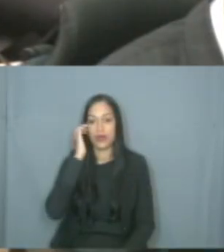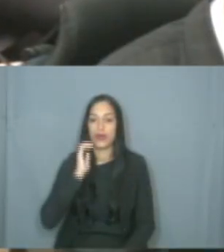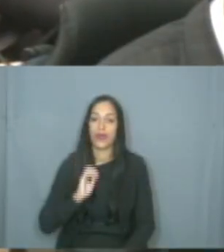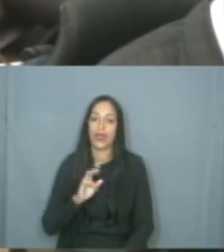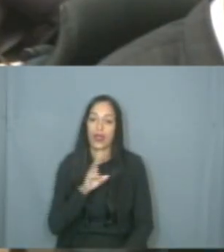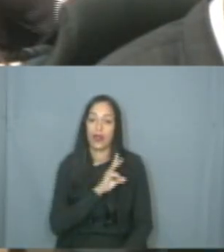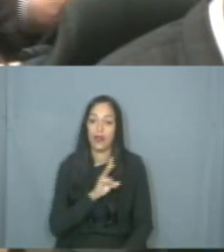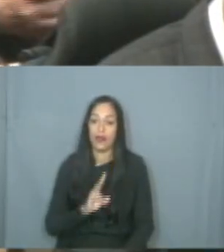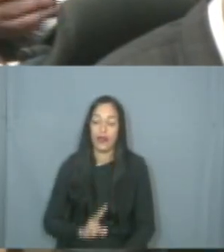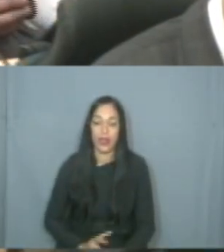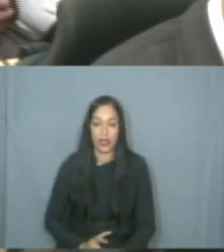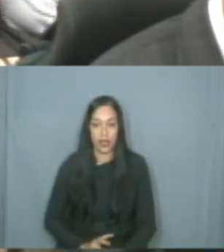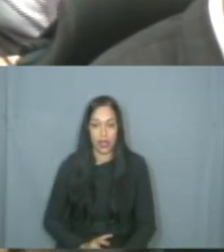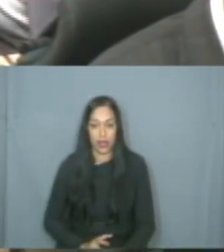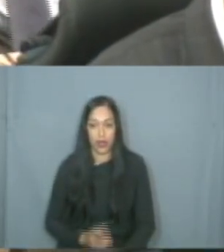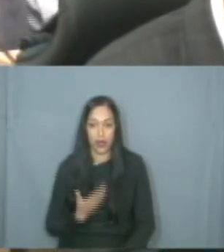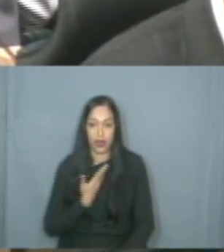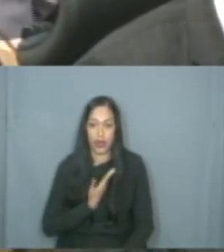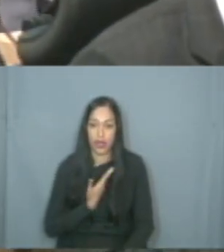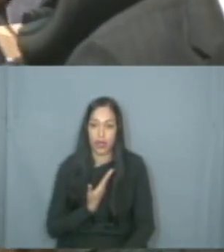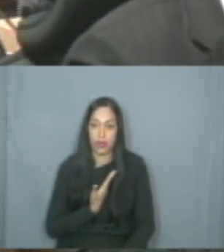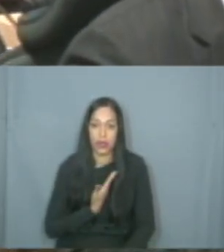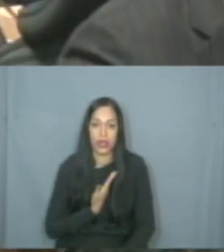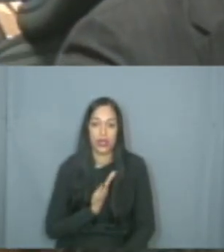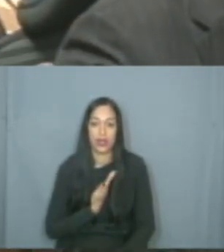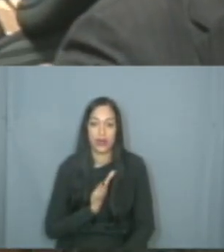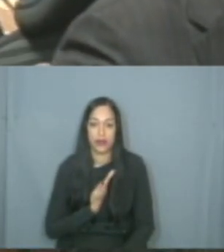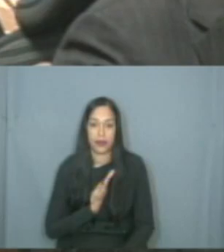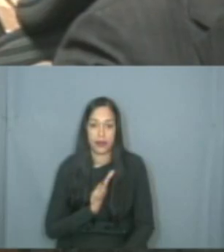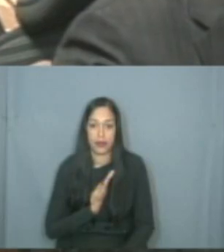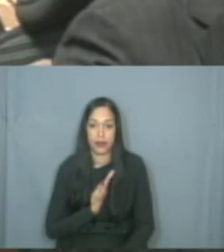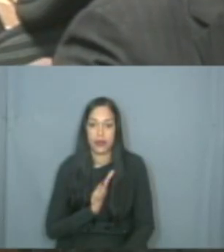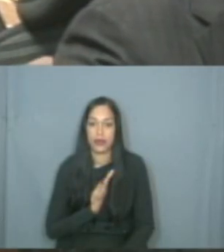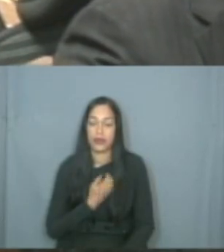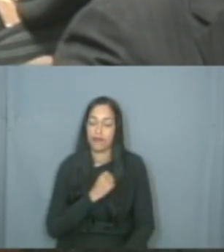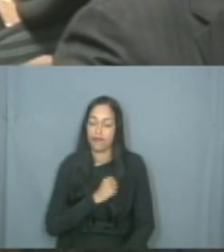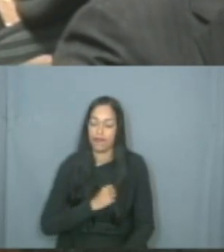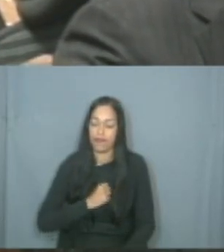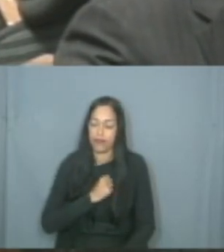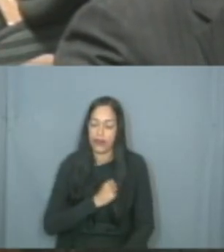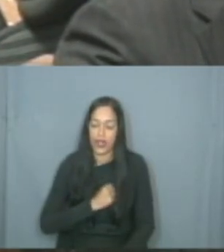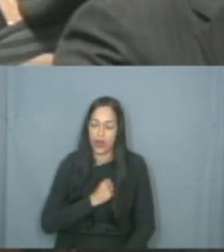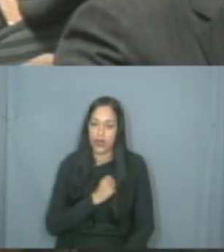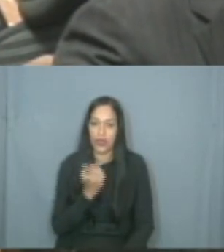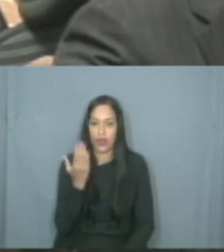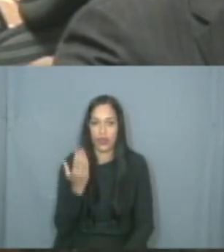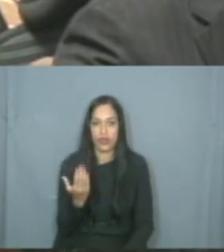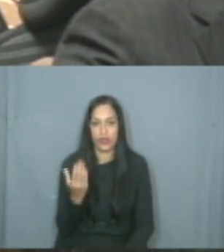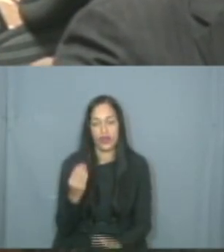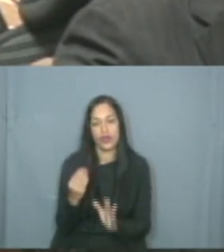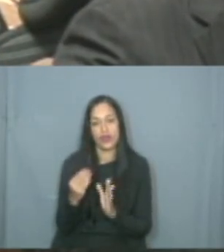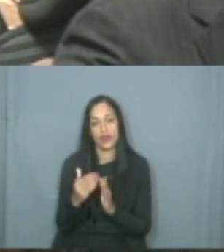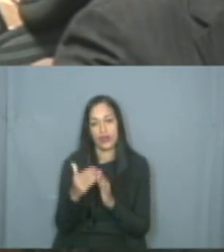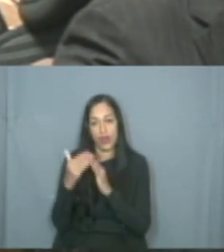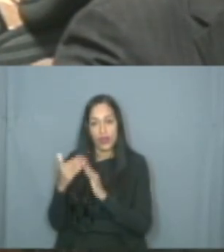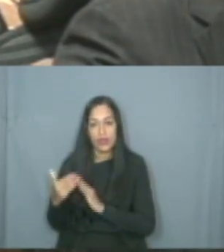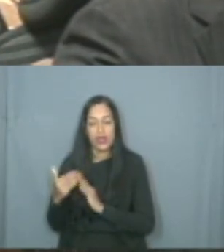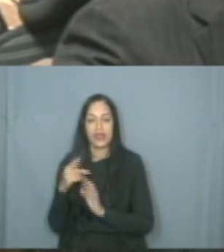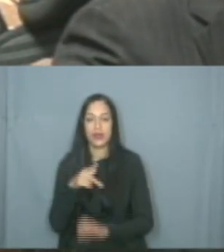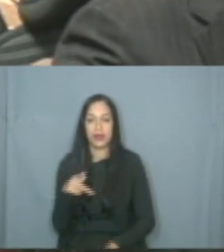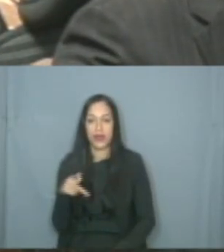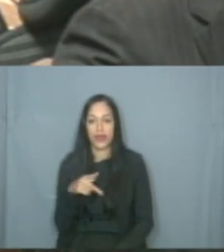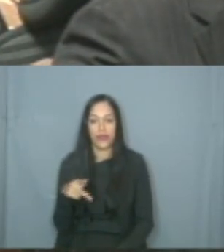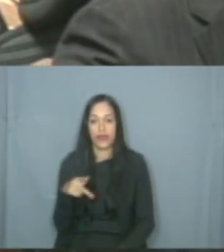Vereadora correligionária, amiga, estávamos saudosos com sua ausência, vereadora professora Ana